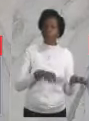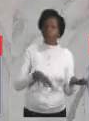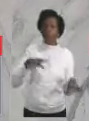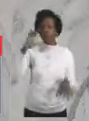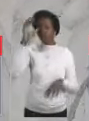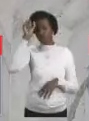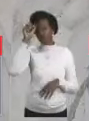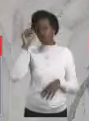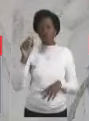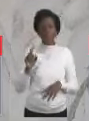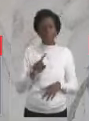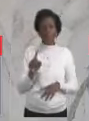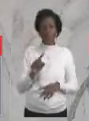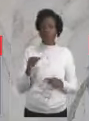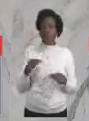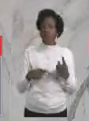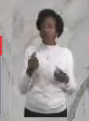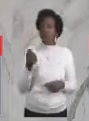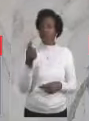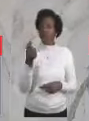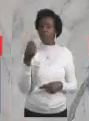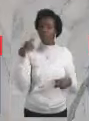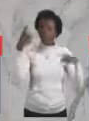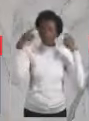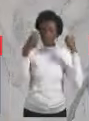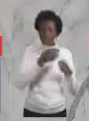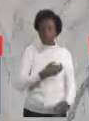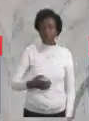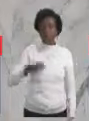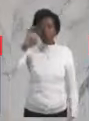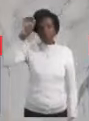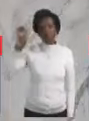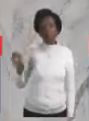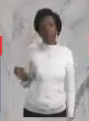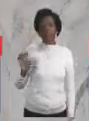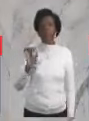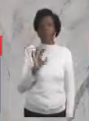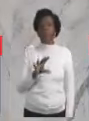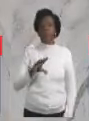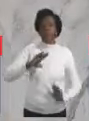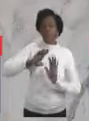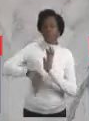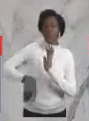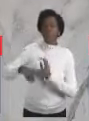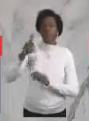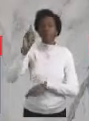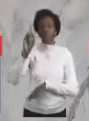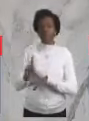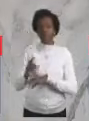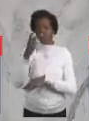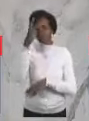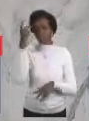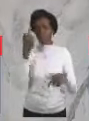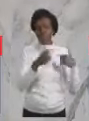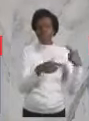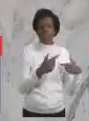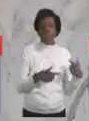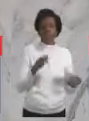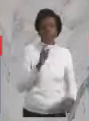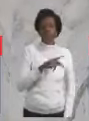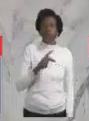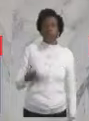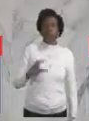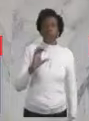mas sim com a questão econômica e financeira do Estado em retirar direitos dos trabalhadores o professor